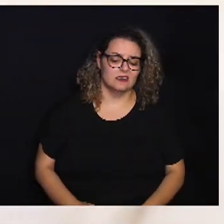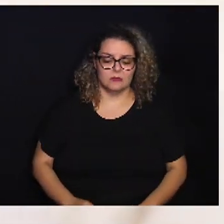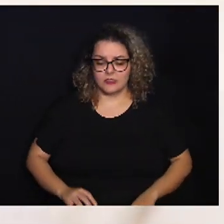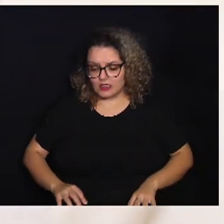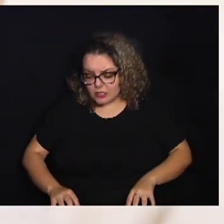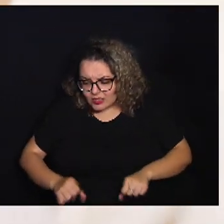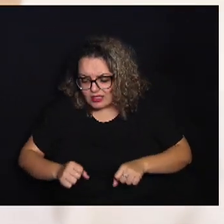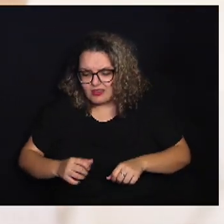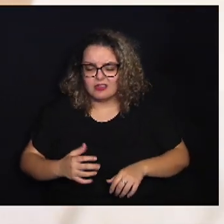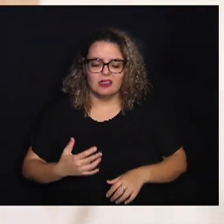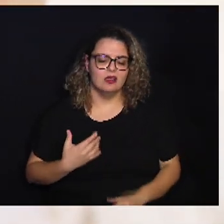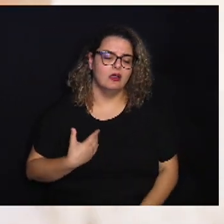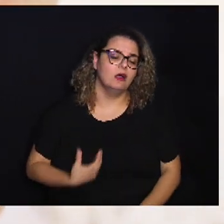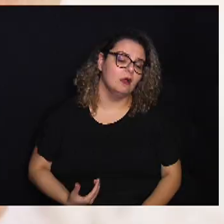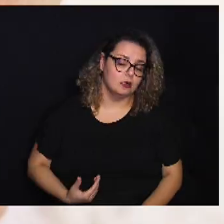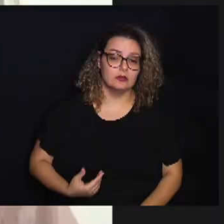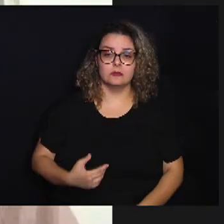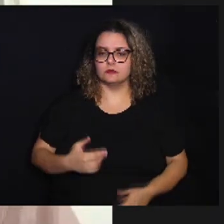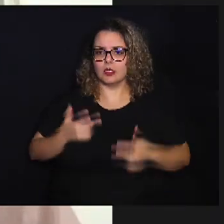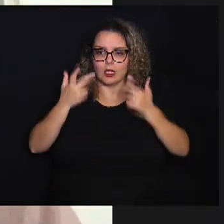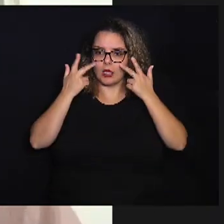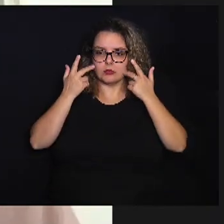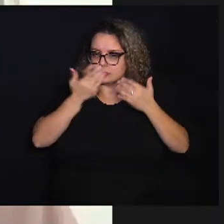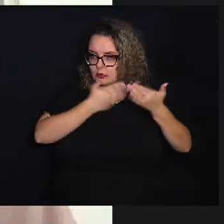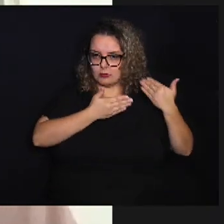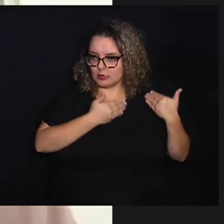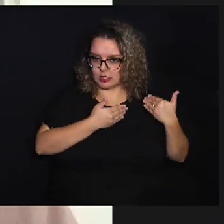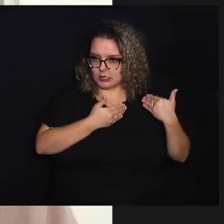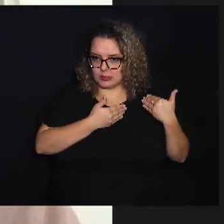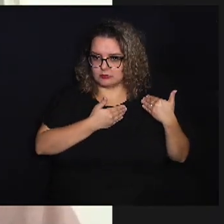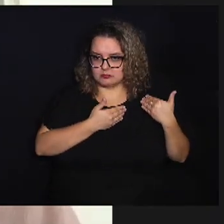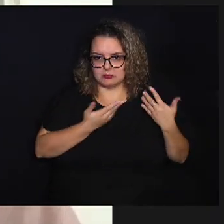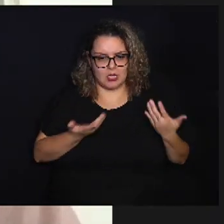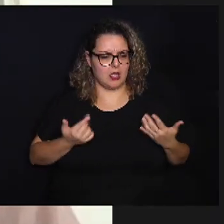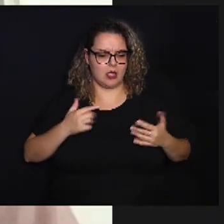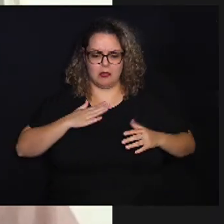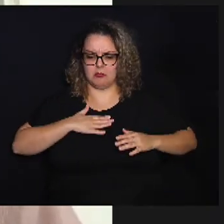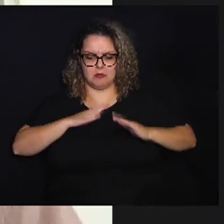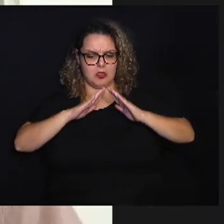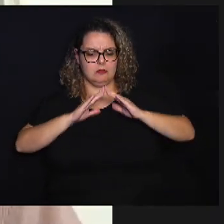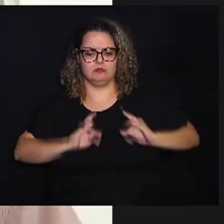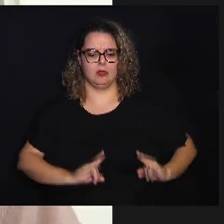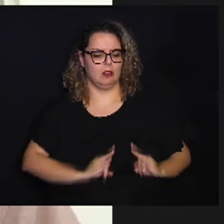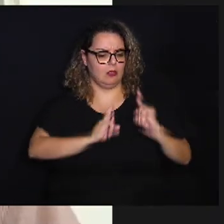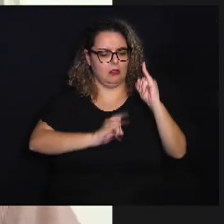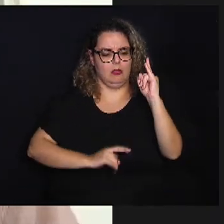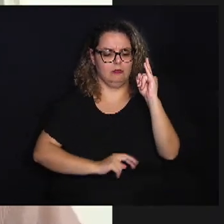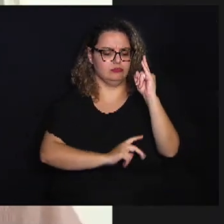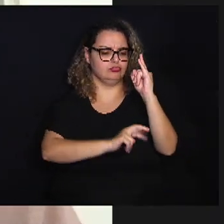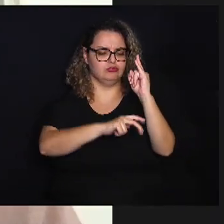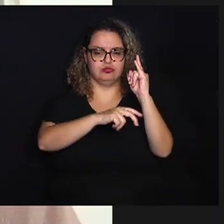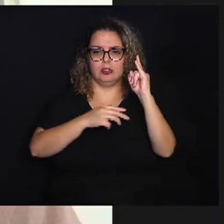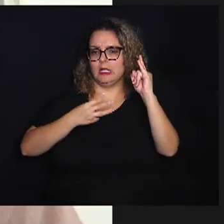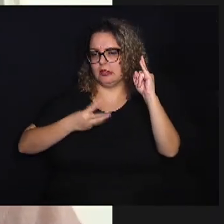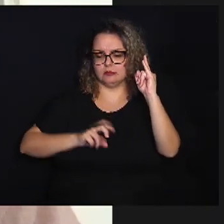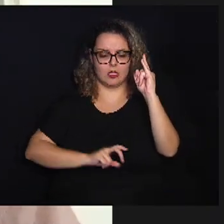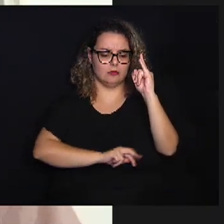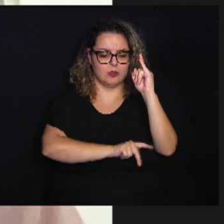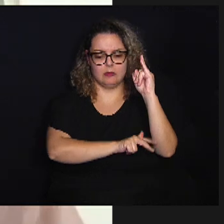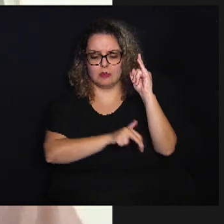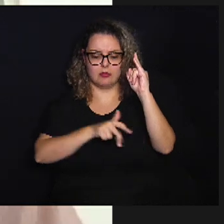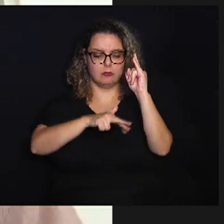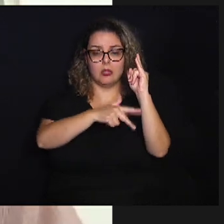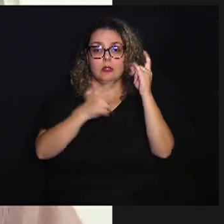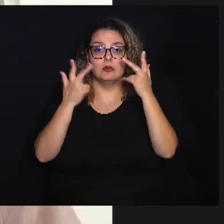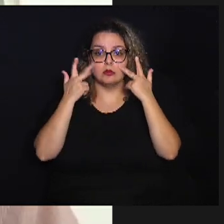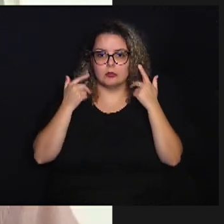são pessoas que, às vezes, realizavam suas atividades. Ah, eu moro num apartamento que eu tinha que subir 3 lances de escada e eu subia